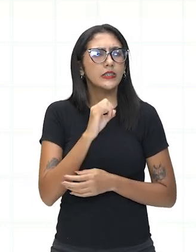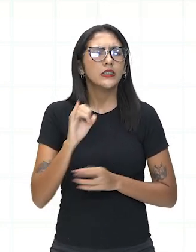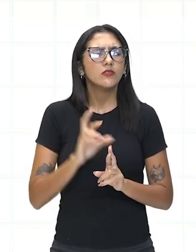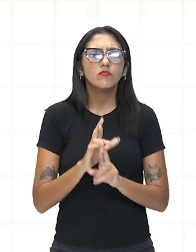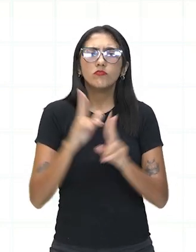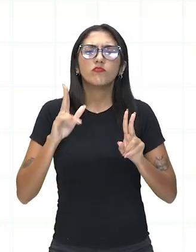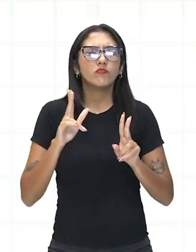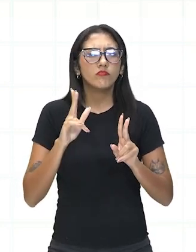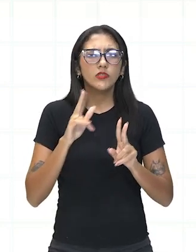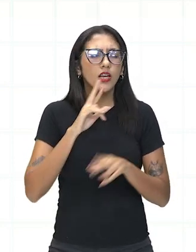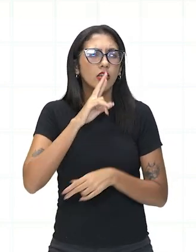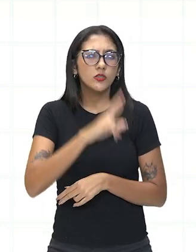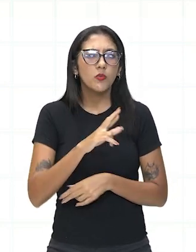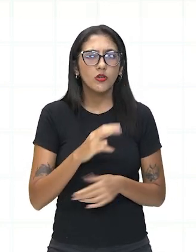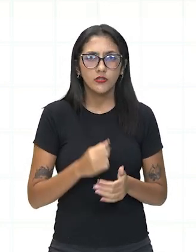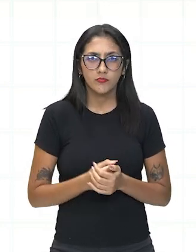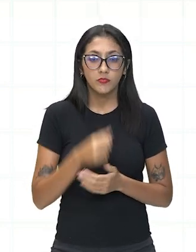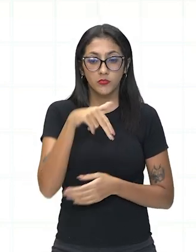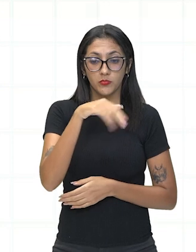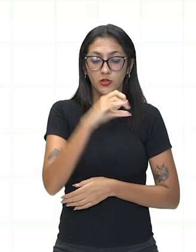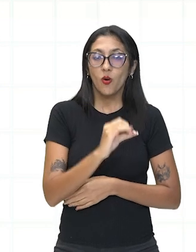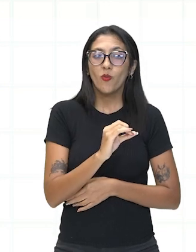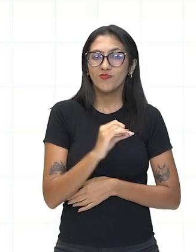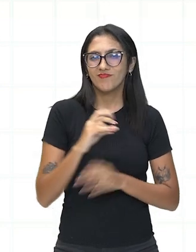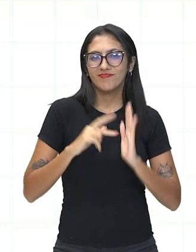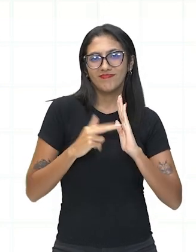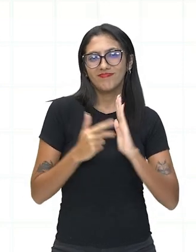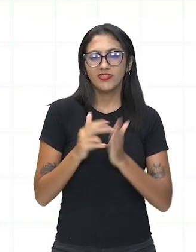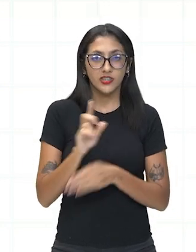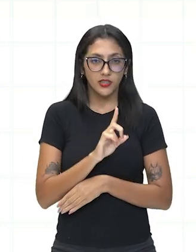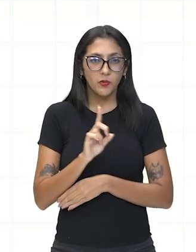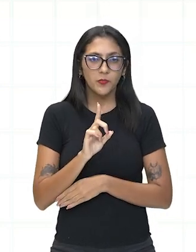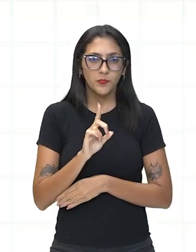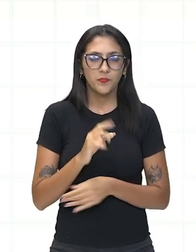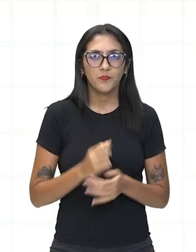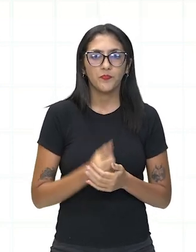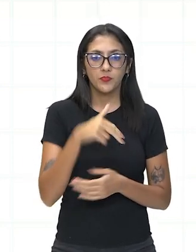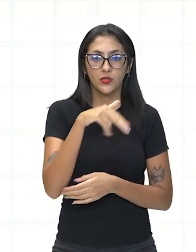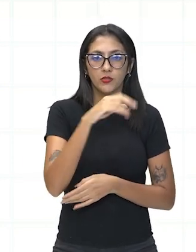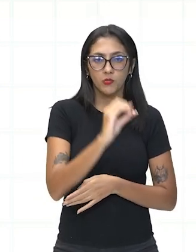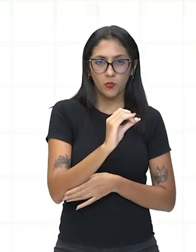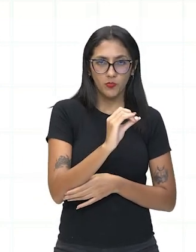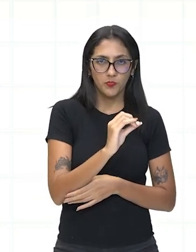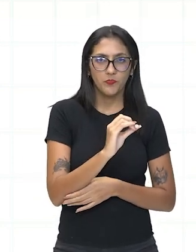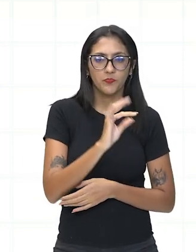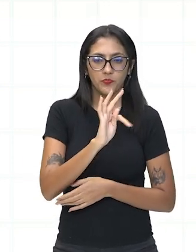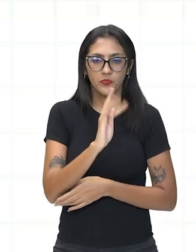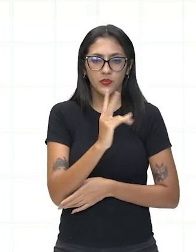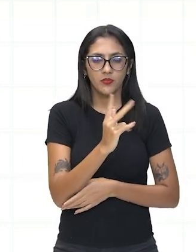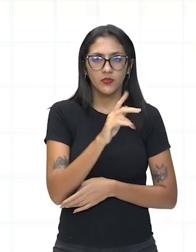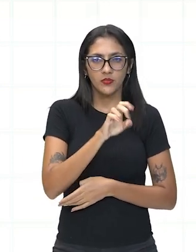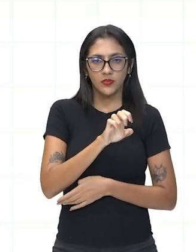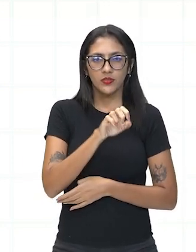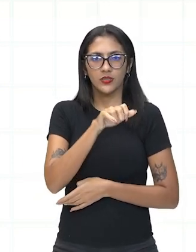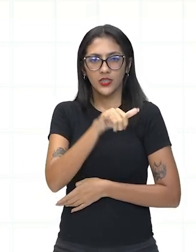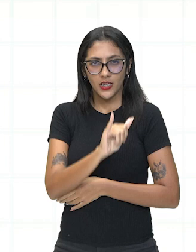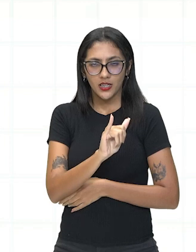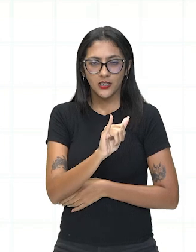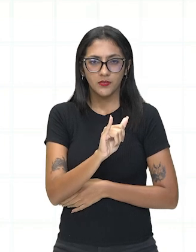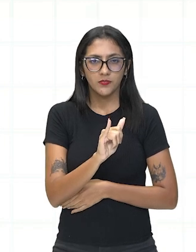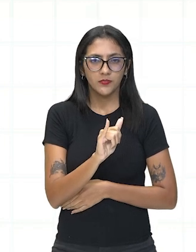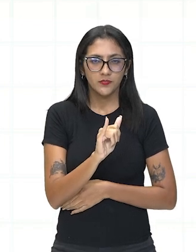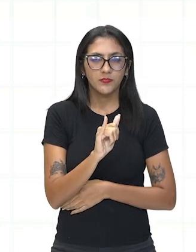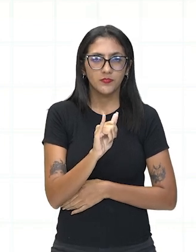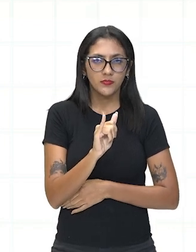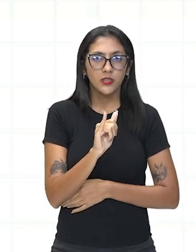Seria o no, o sujeito, eles ou elas, que é they, e o can na